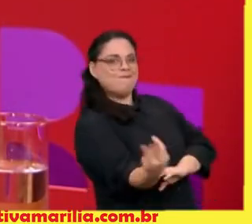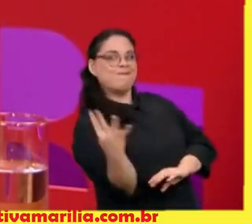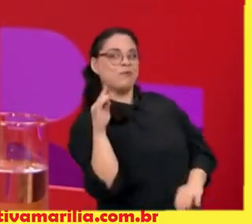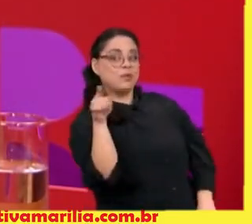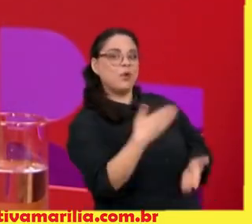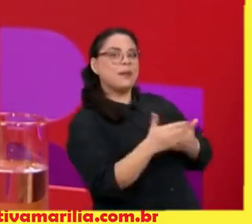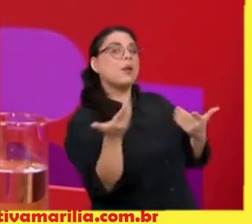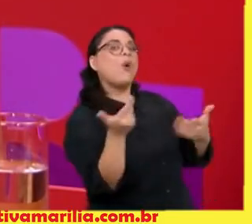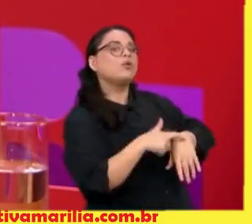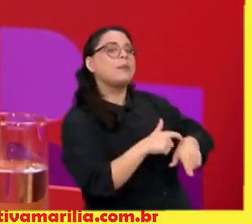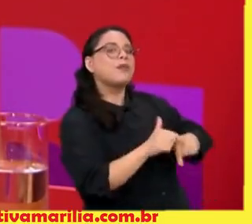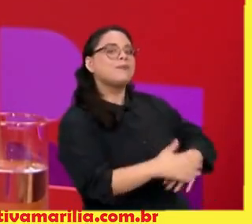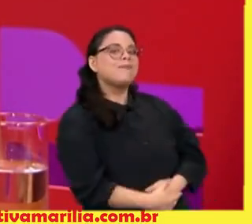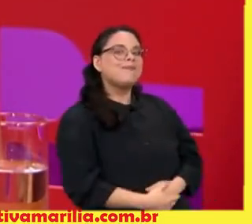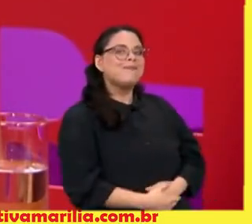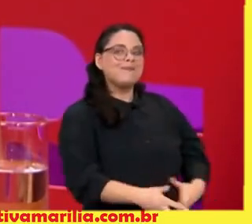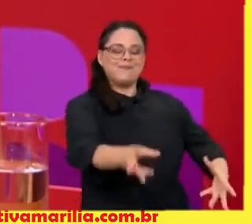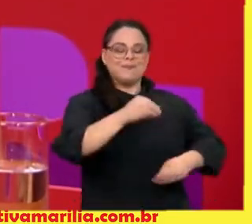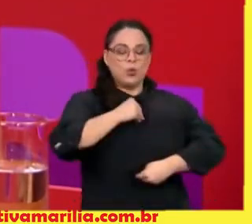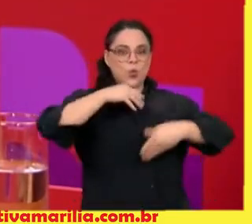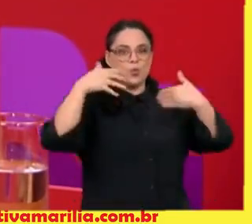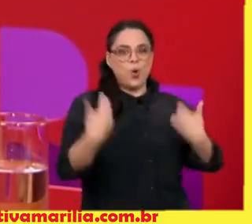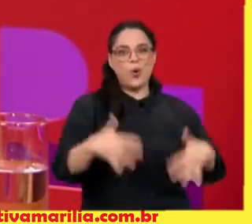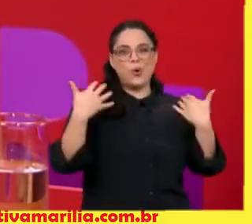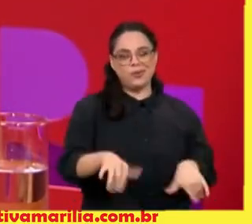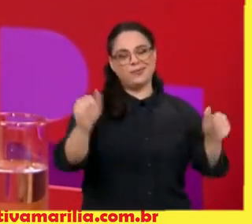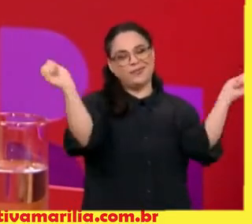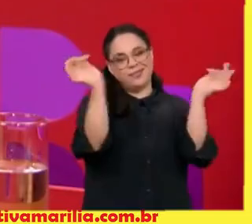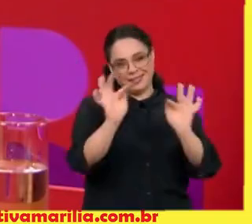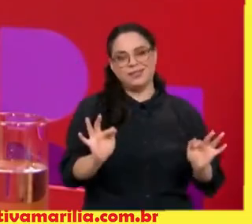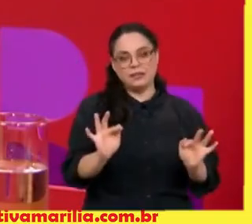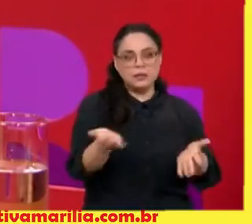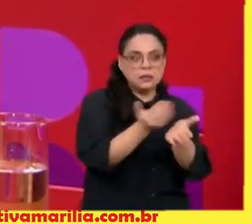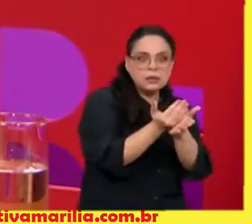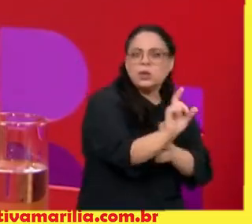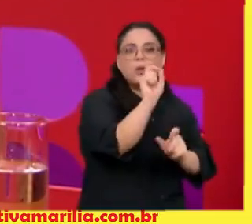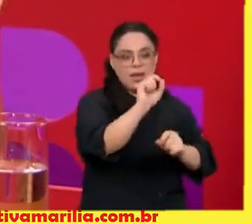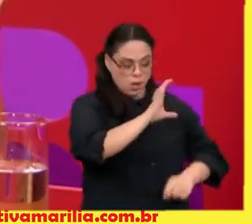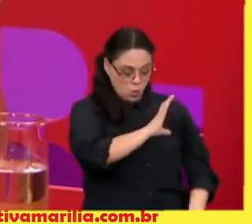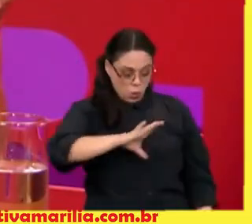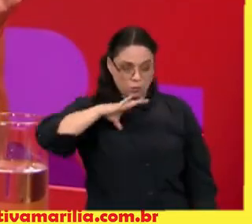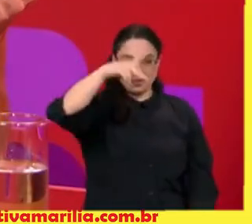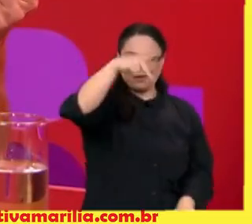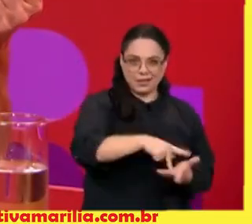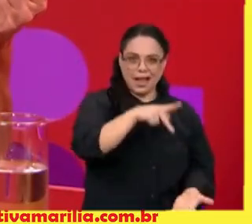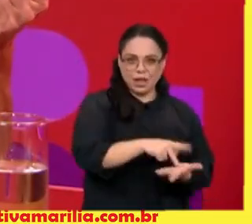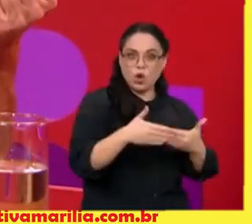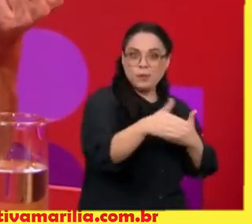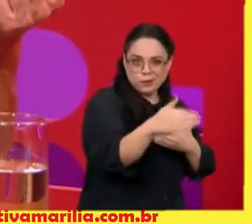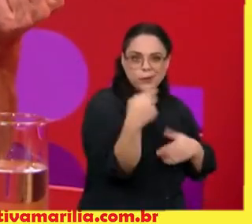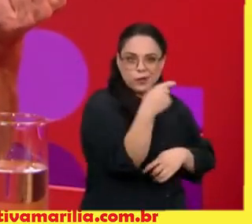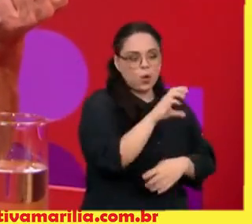começar? E eu fiquei super feliz. Então, até começar a Comissão da Verdade, quer dizer, nesse momento, que deve